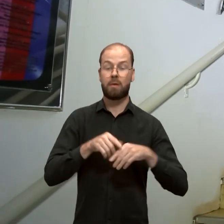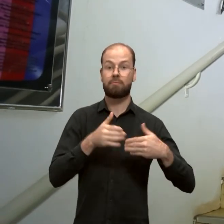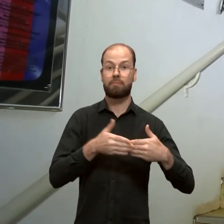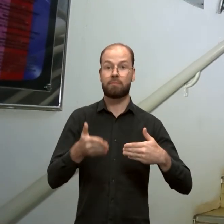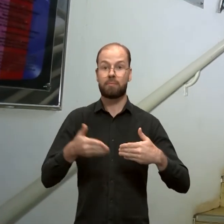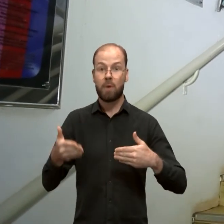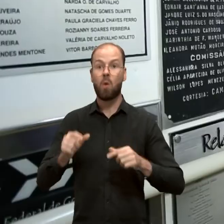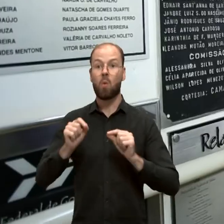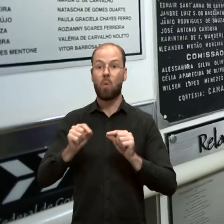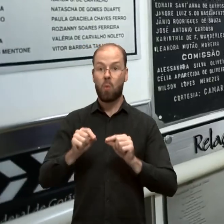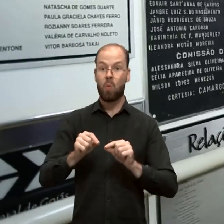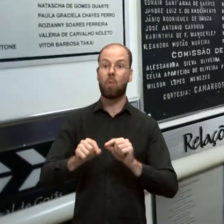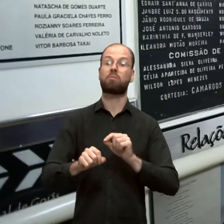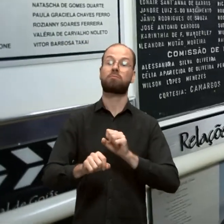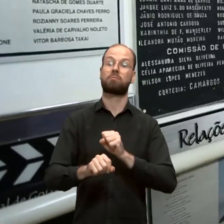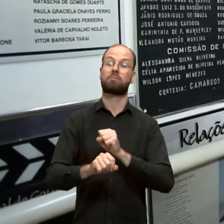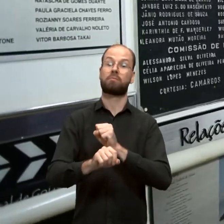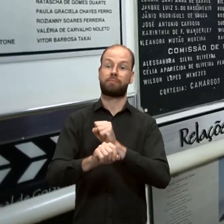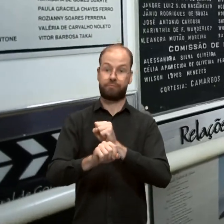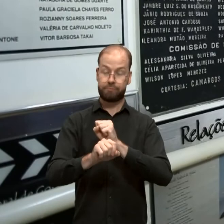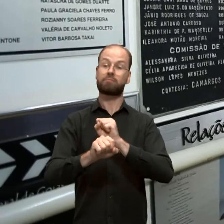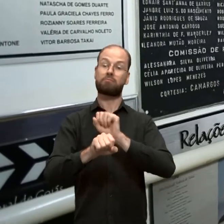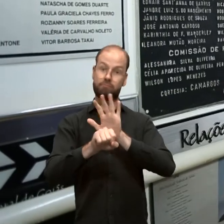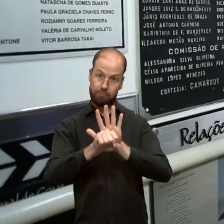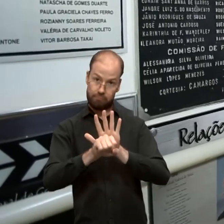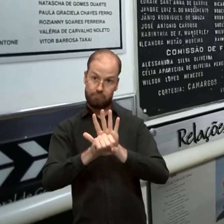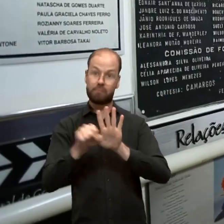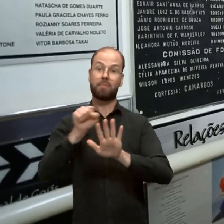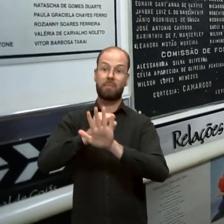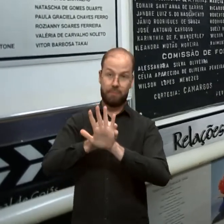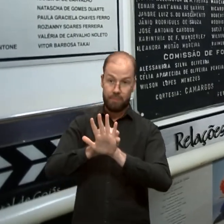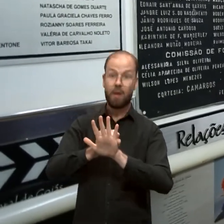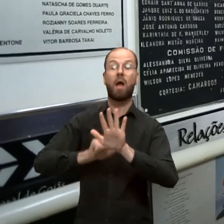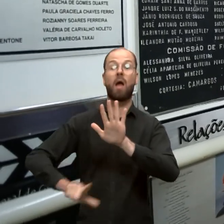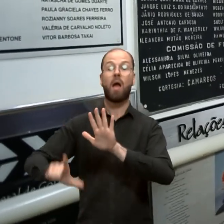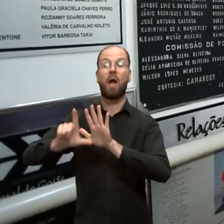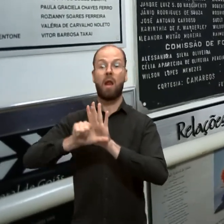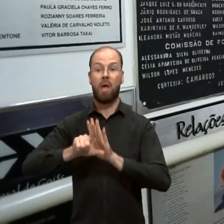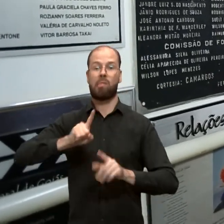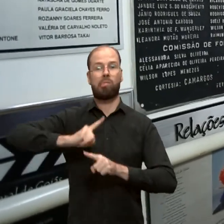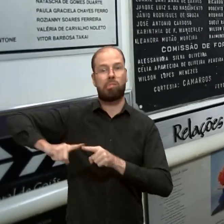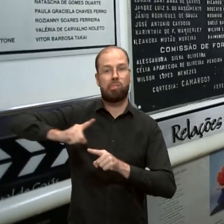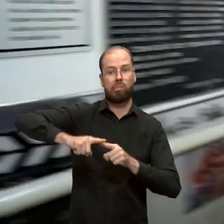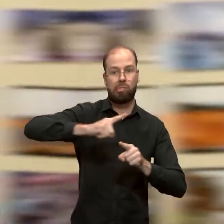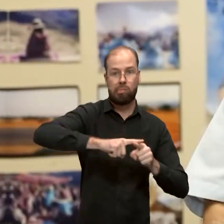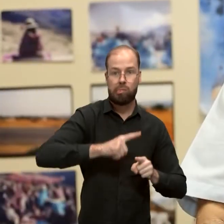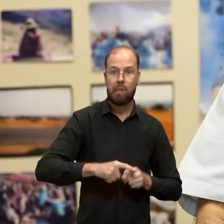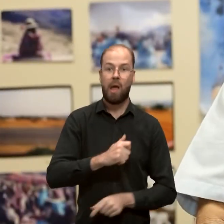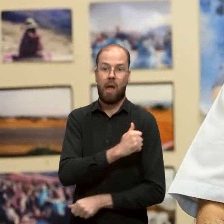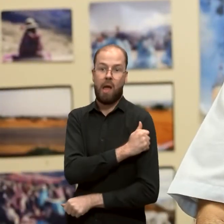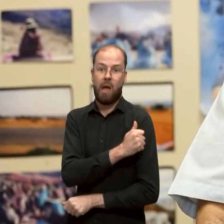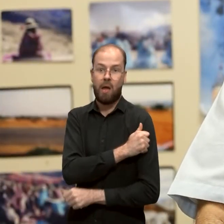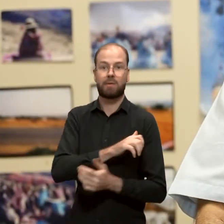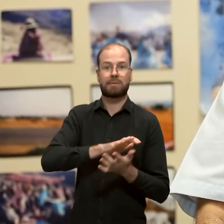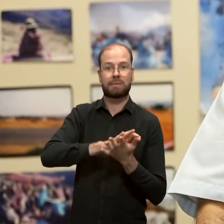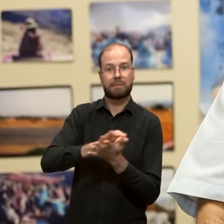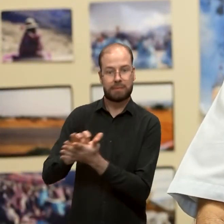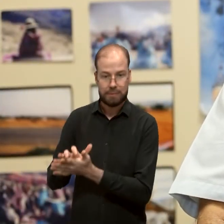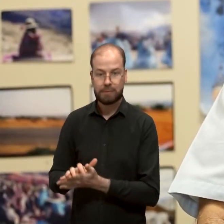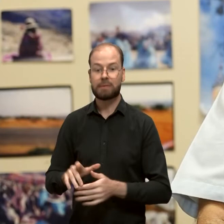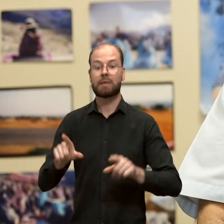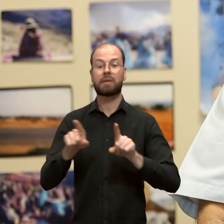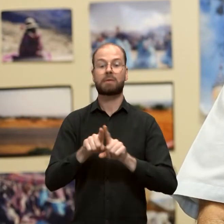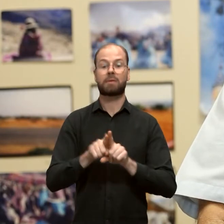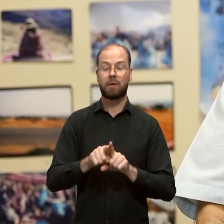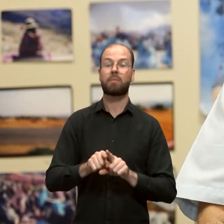a legislação que reprimia, vamos dizer assim, os estudantes e tudo, o DOPS